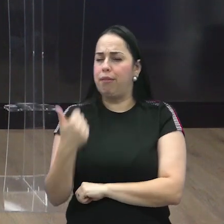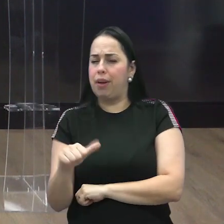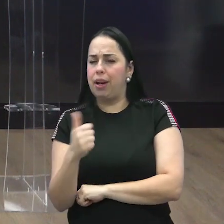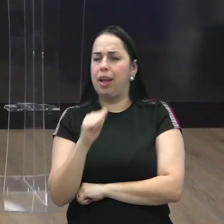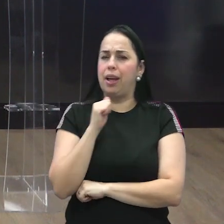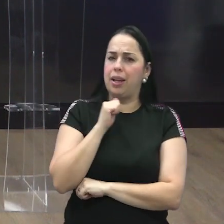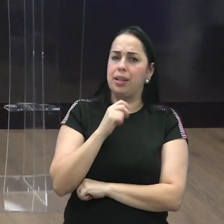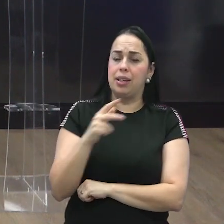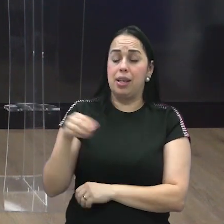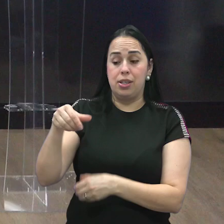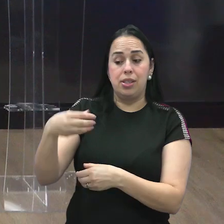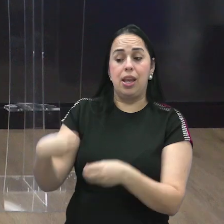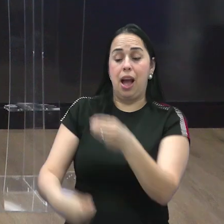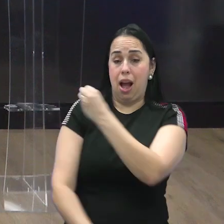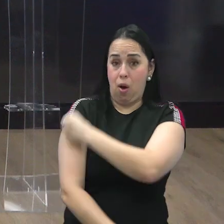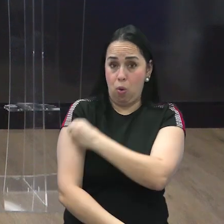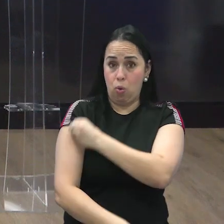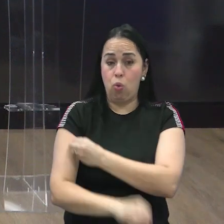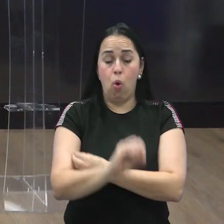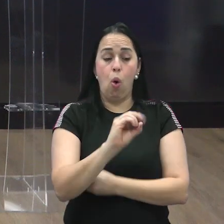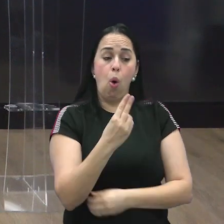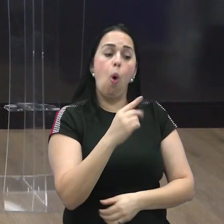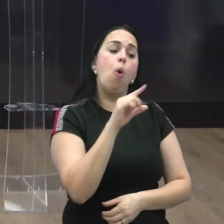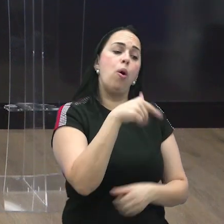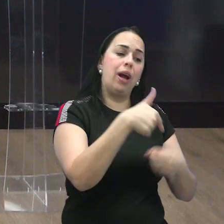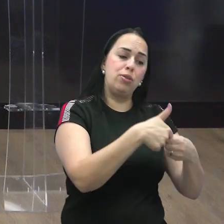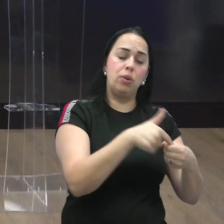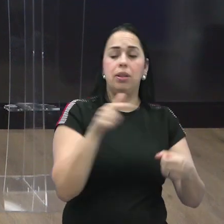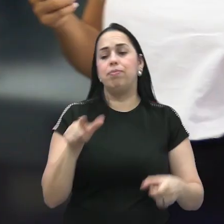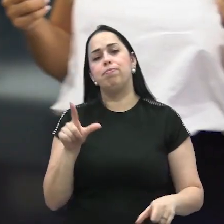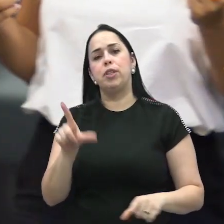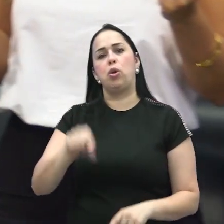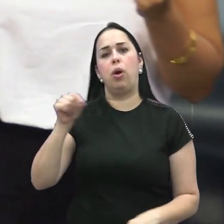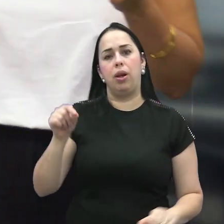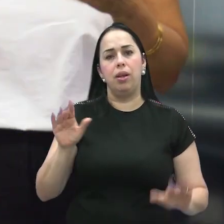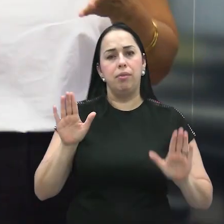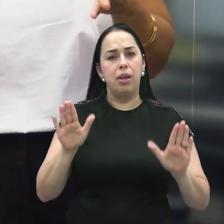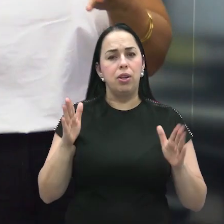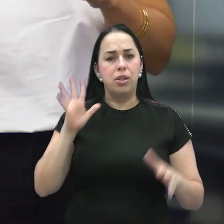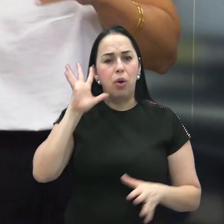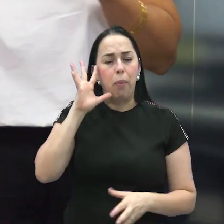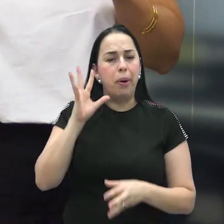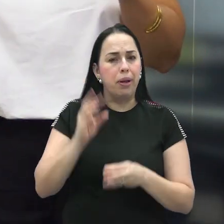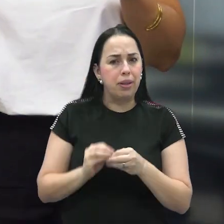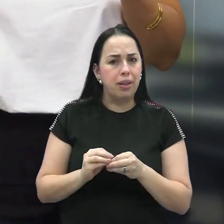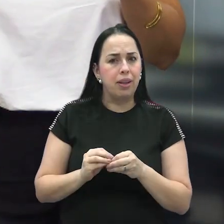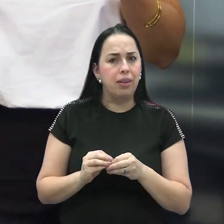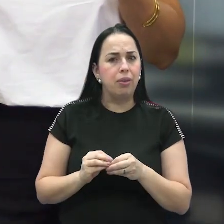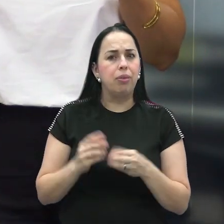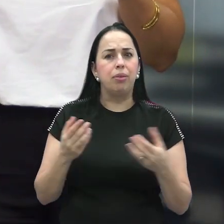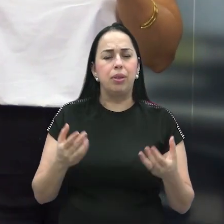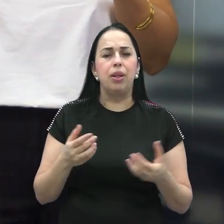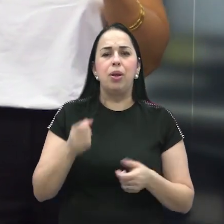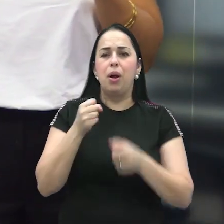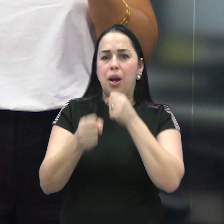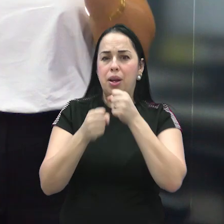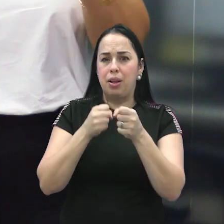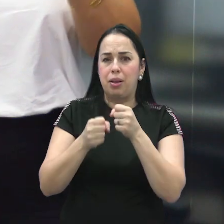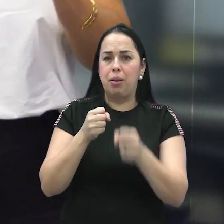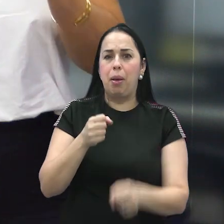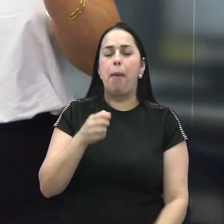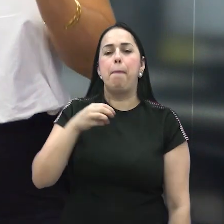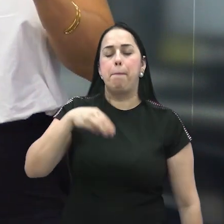mais a pena, abastecer com álcool ou gasolina. A gente vai saber como fazer esse cálculo com o